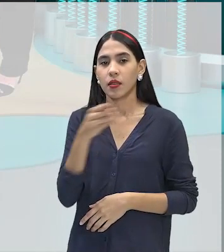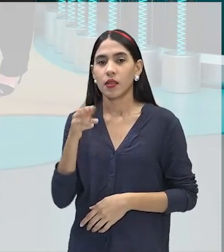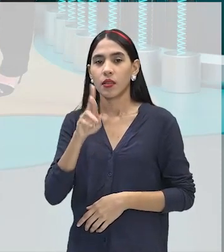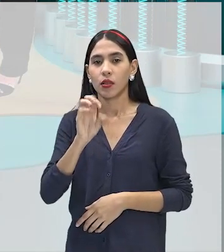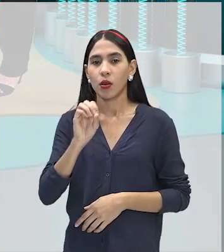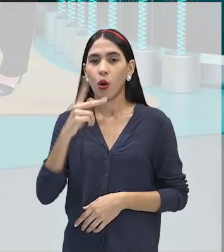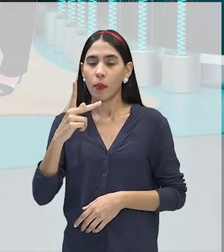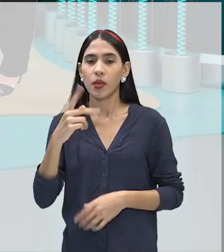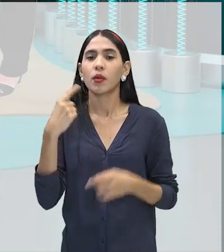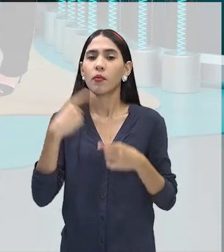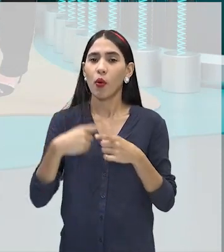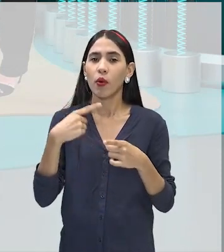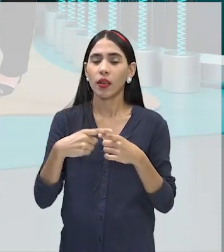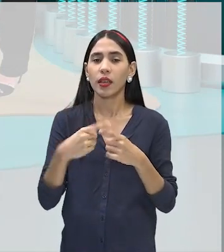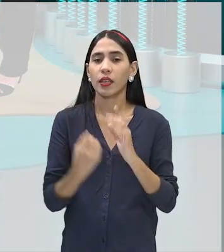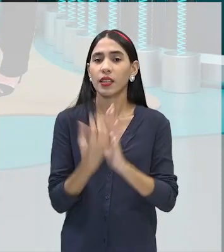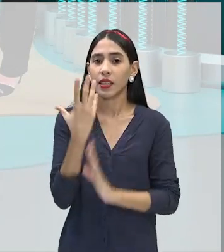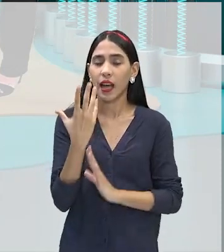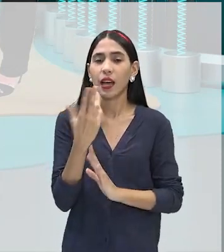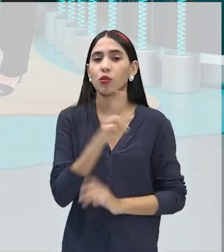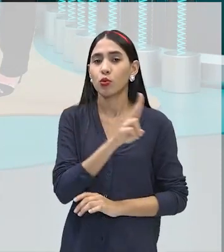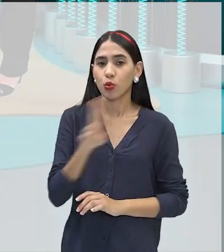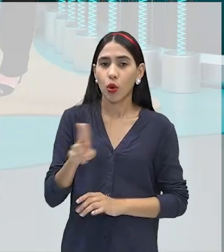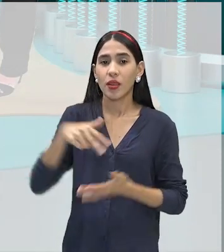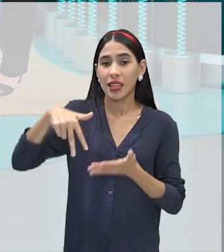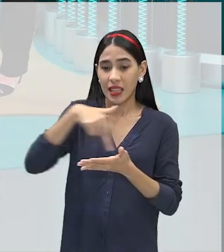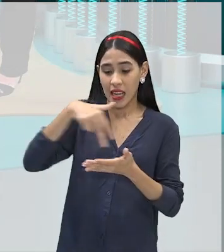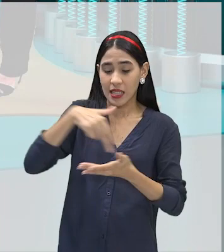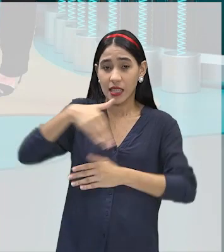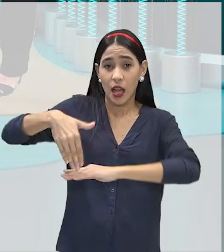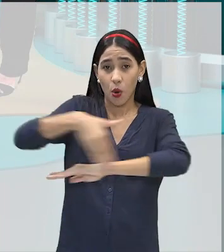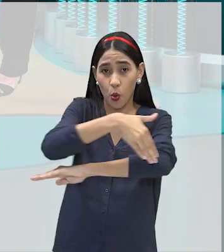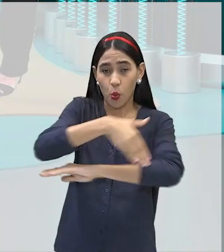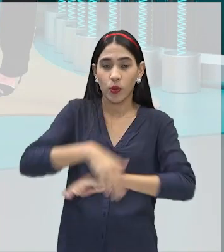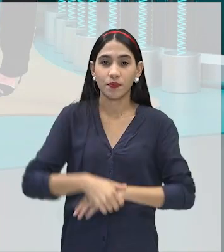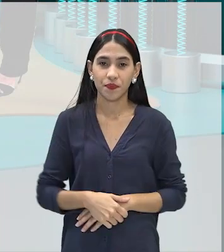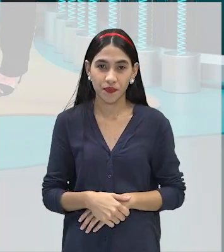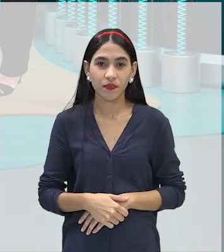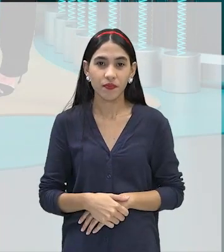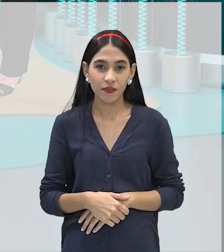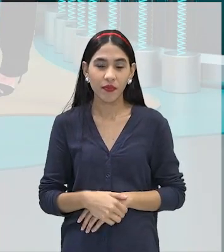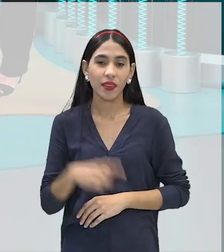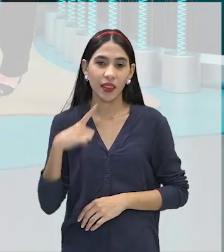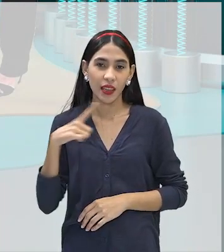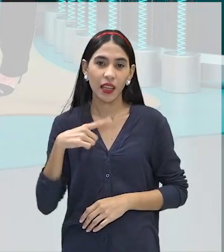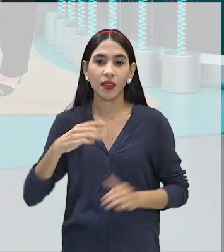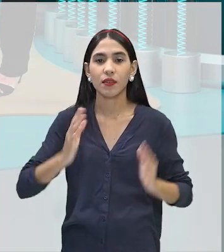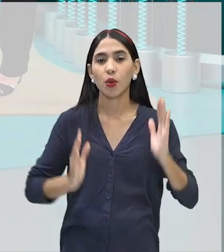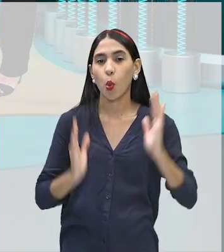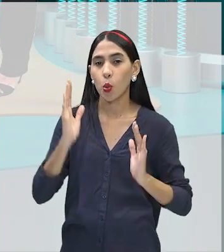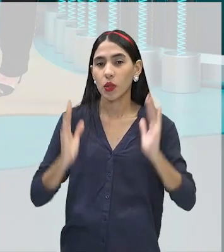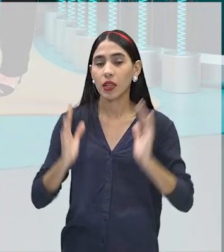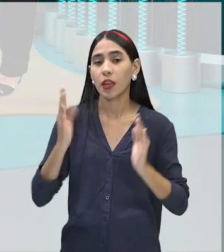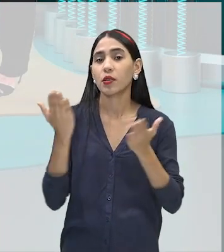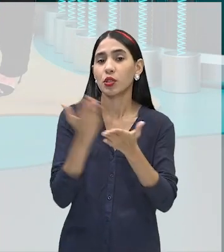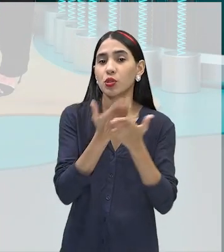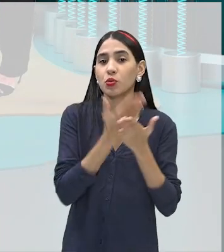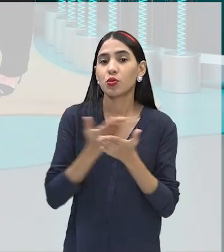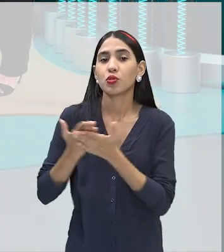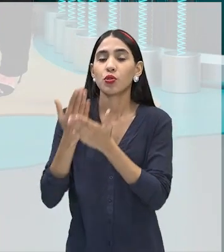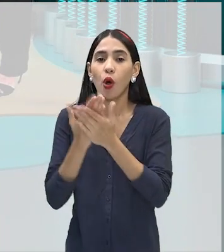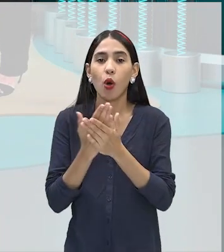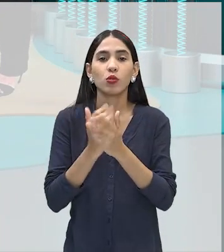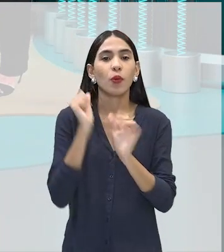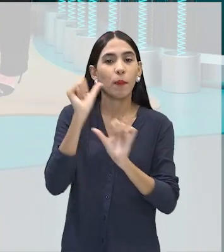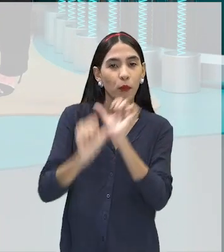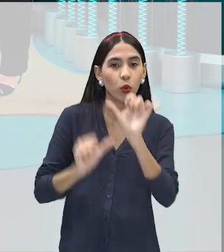estigmatizado por ter o nome de dança de rua? Tanto é que passou um tempo, os estudiosos resolveram